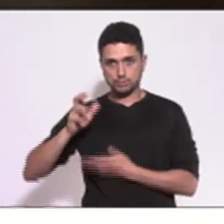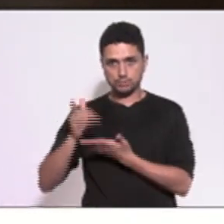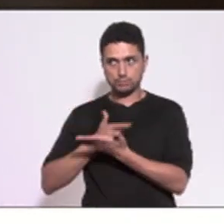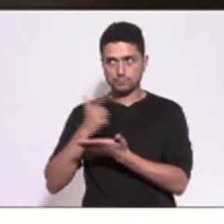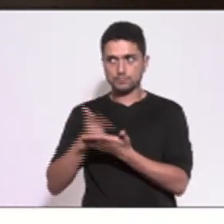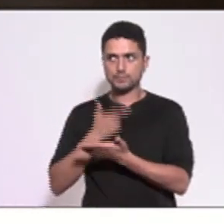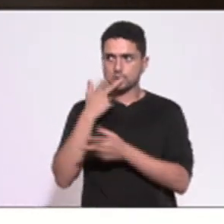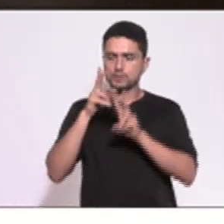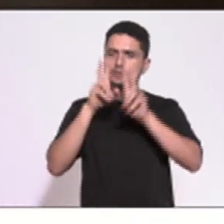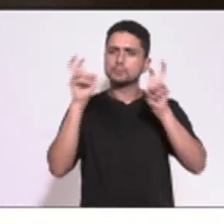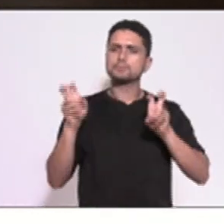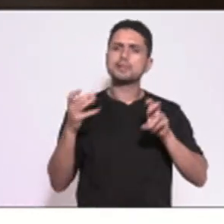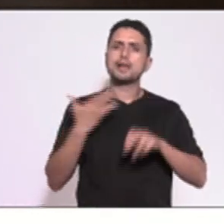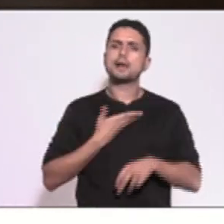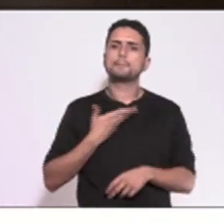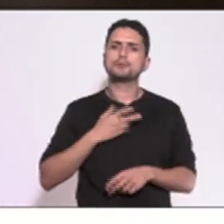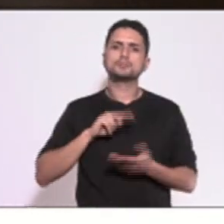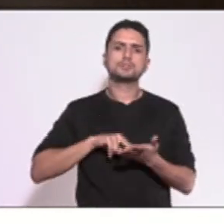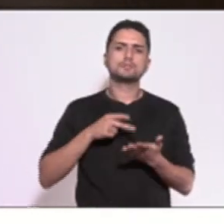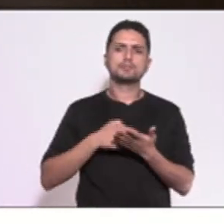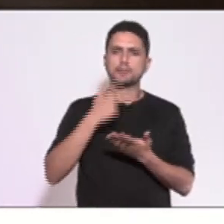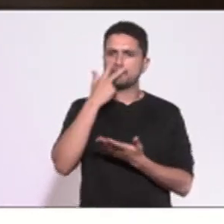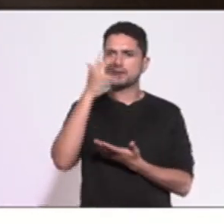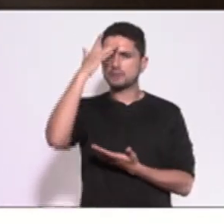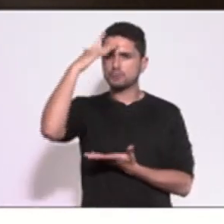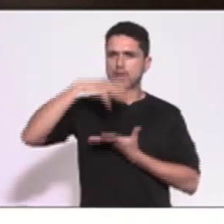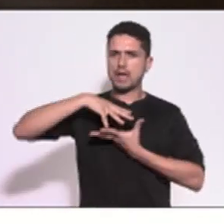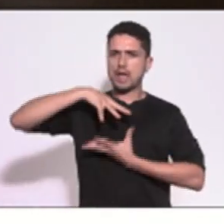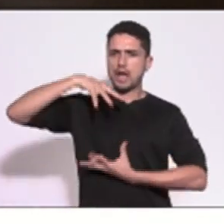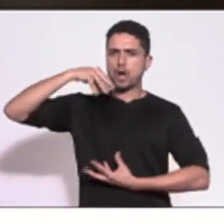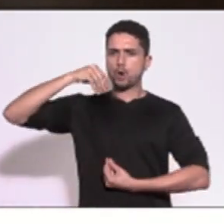aquele que é como se fosse sua própria alma.